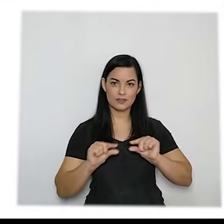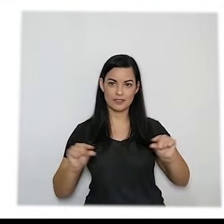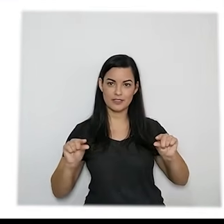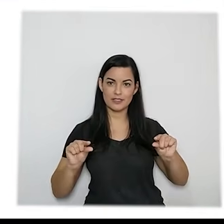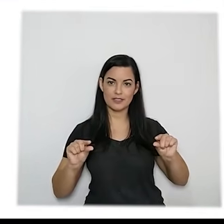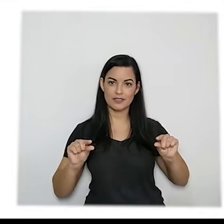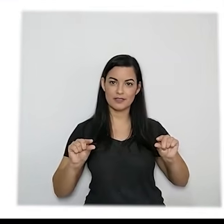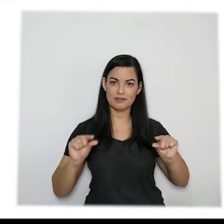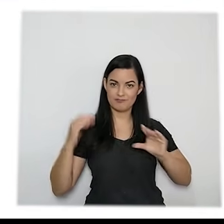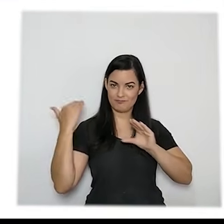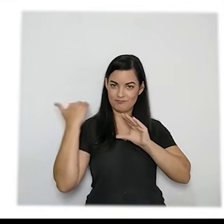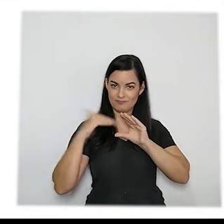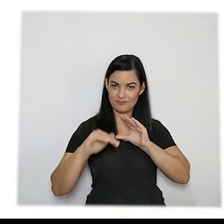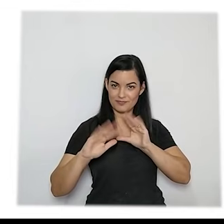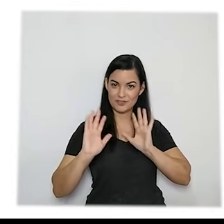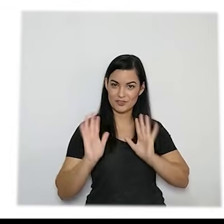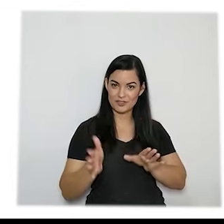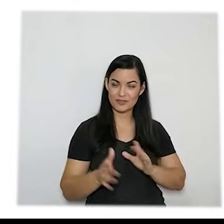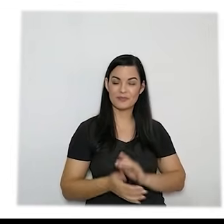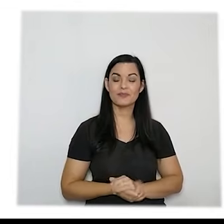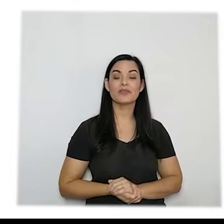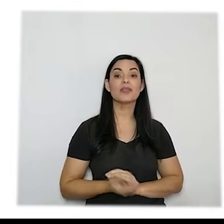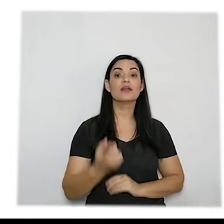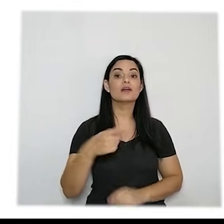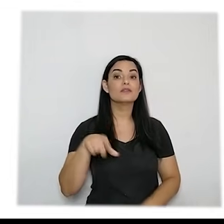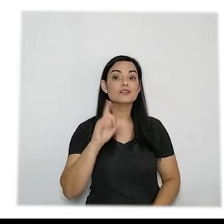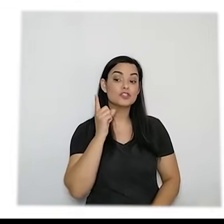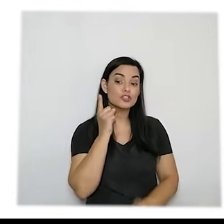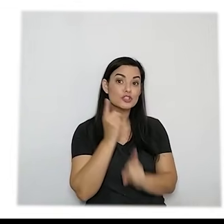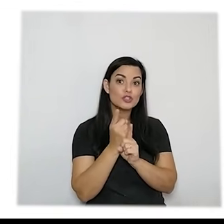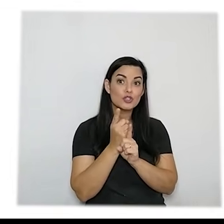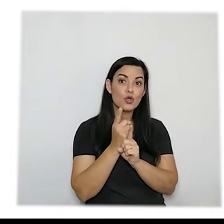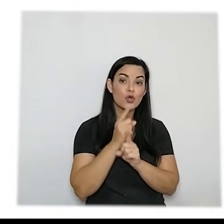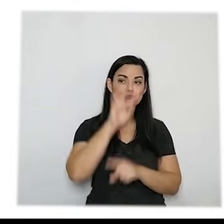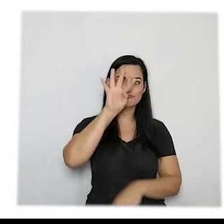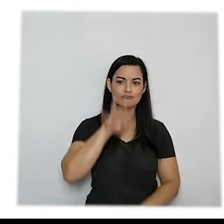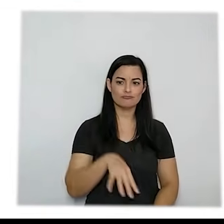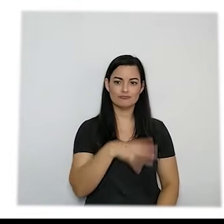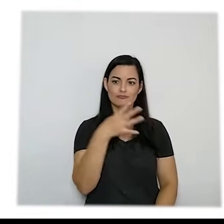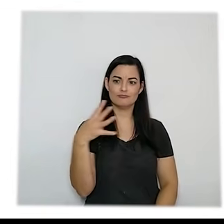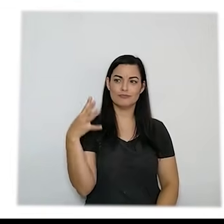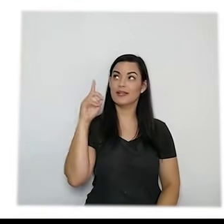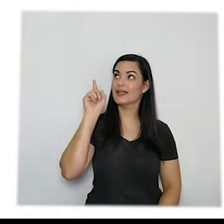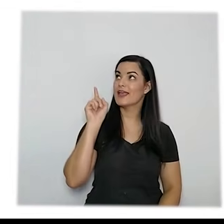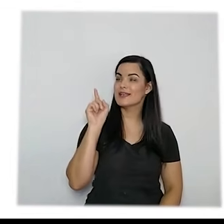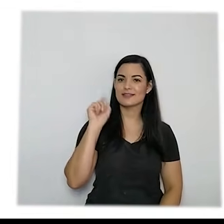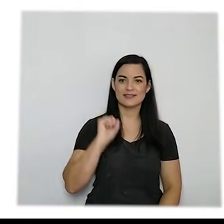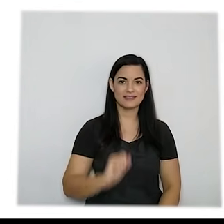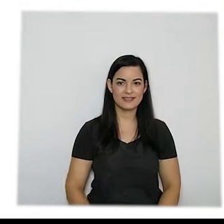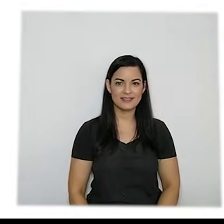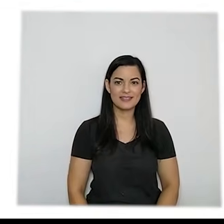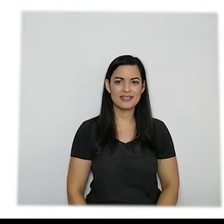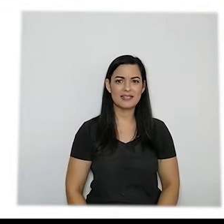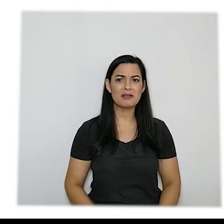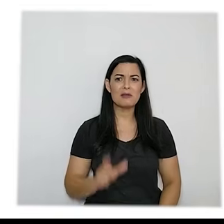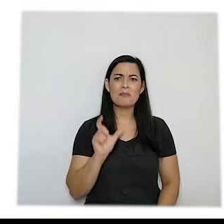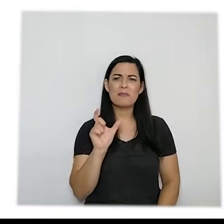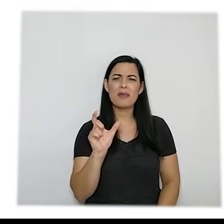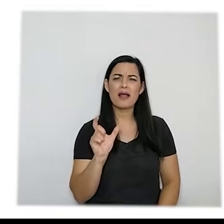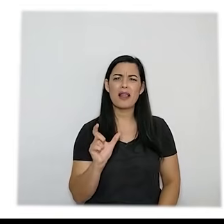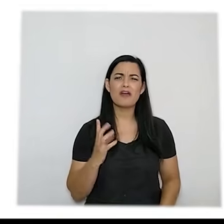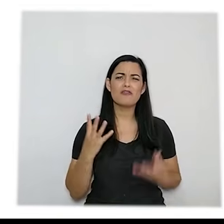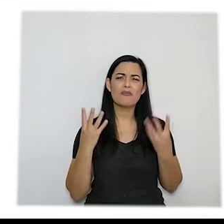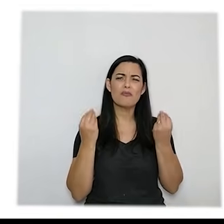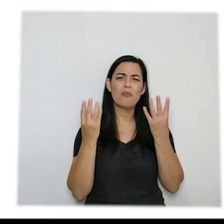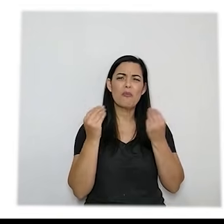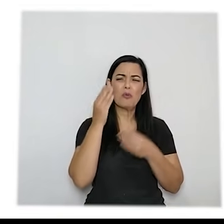Pro compartilhou, vocês vão achar esse diagrama aqui com muitas